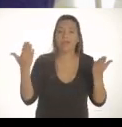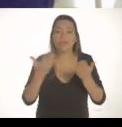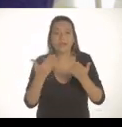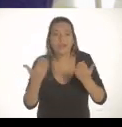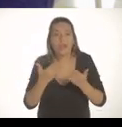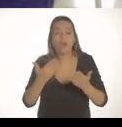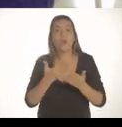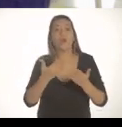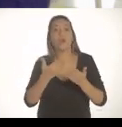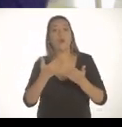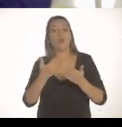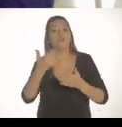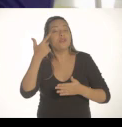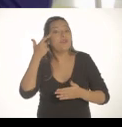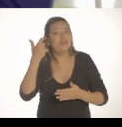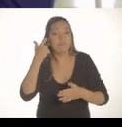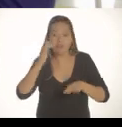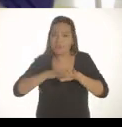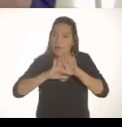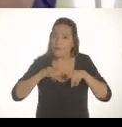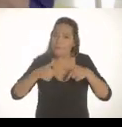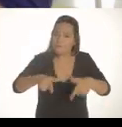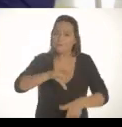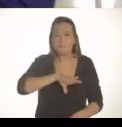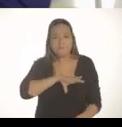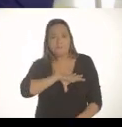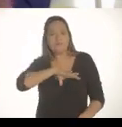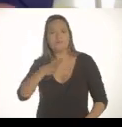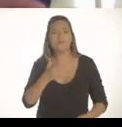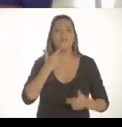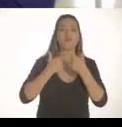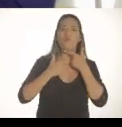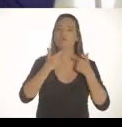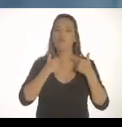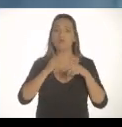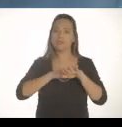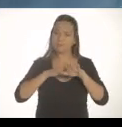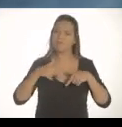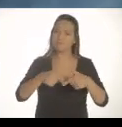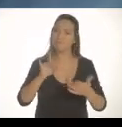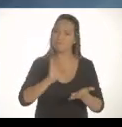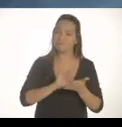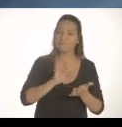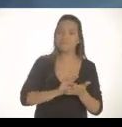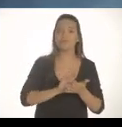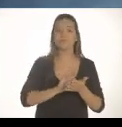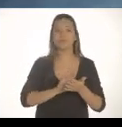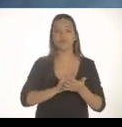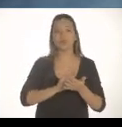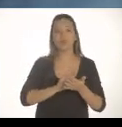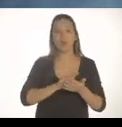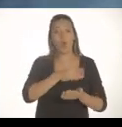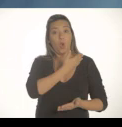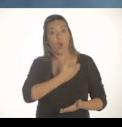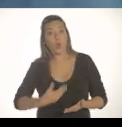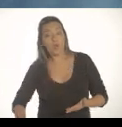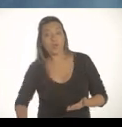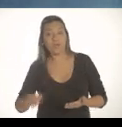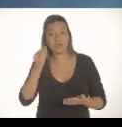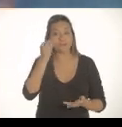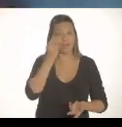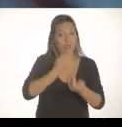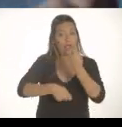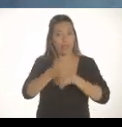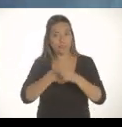absolutamente impressionantes do ponto de vista da coragem e da vontade de fazer. O governo tentando administrar essa crise da falta